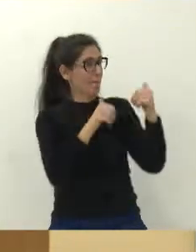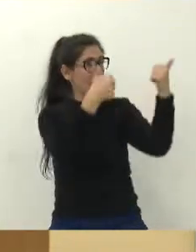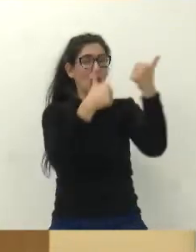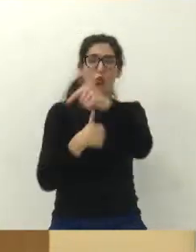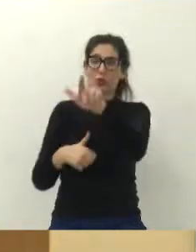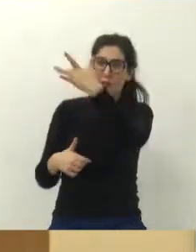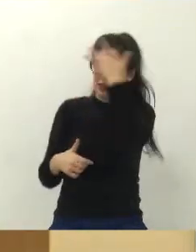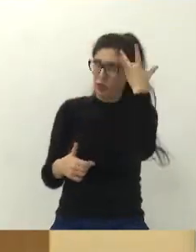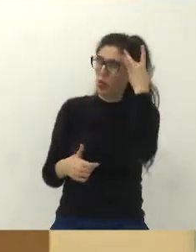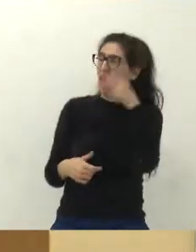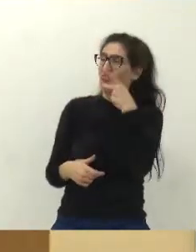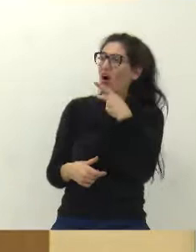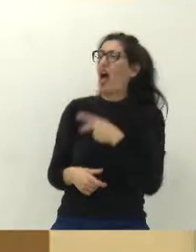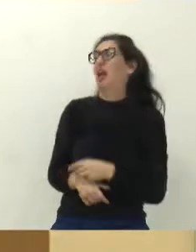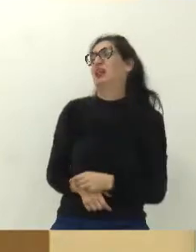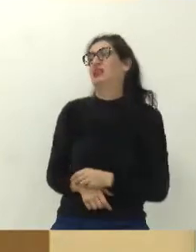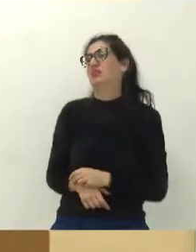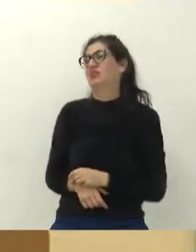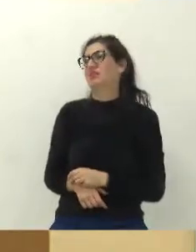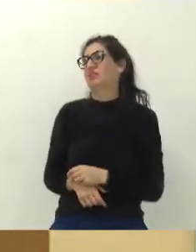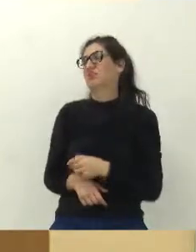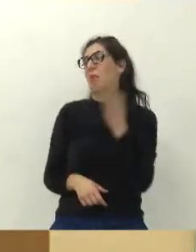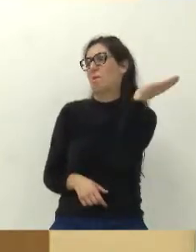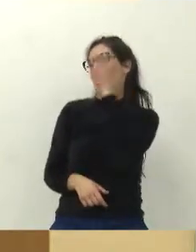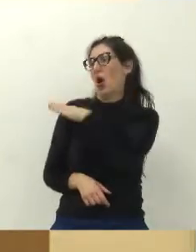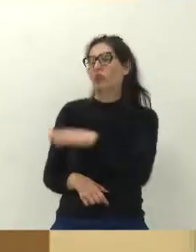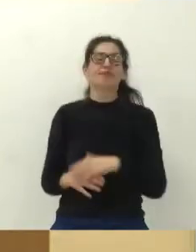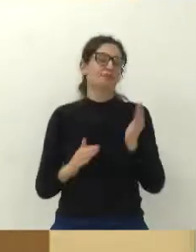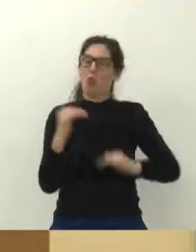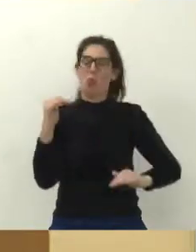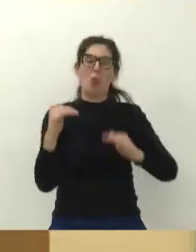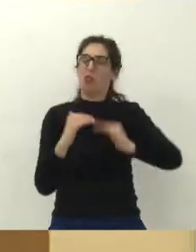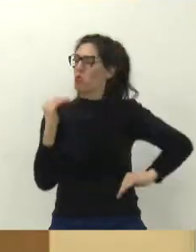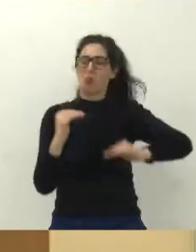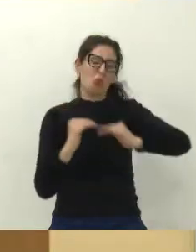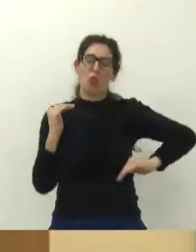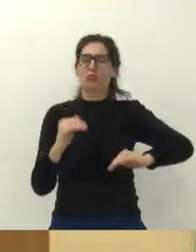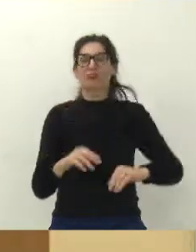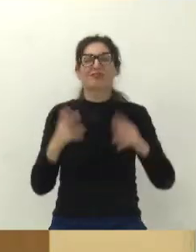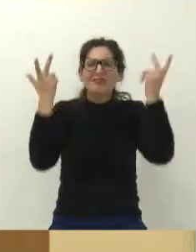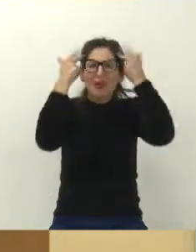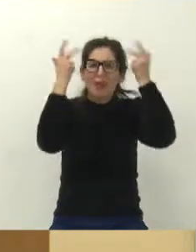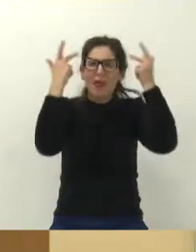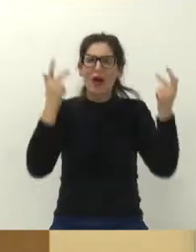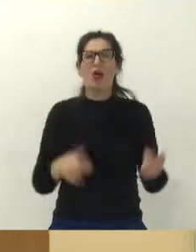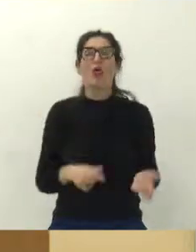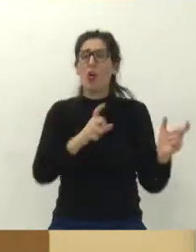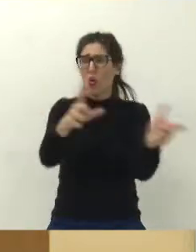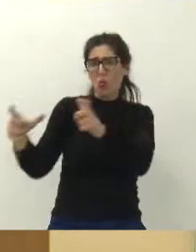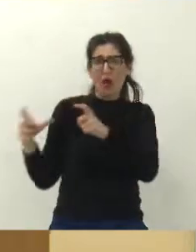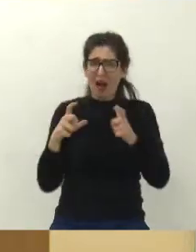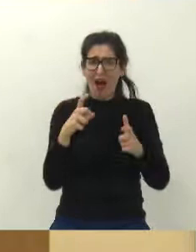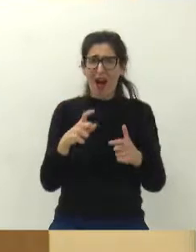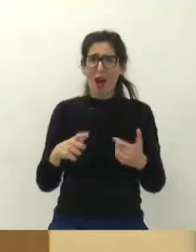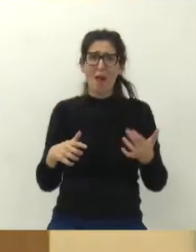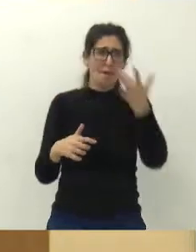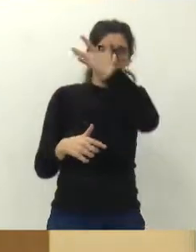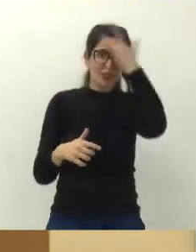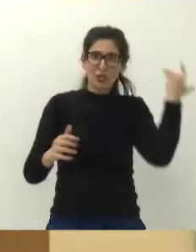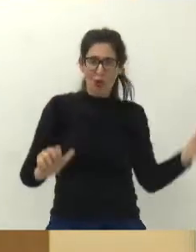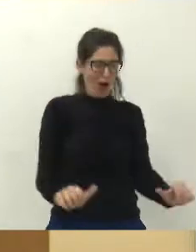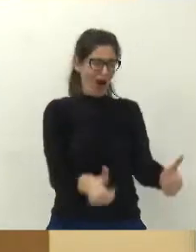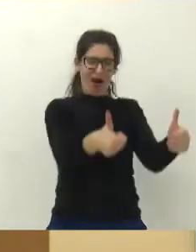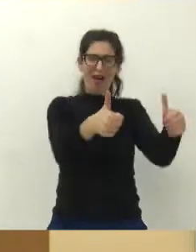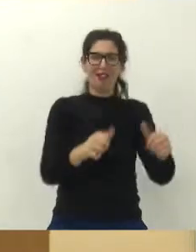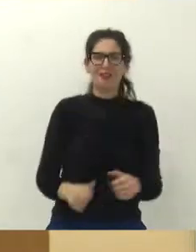falam mal. Então, nós chegamos a uma conclusão. Todo lugar existem os bons funcionários e os maus funcionários, né? Como existem